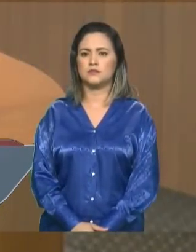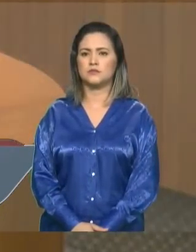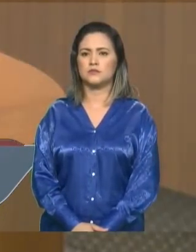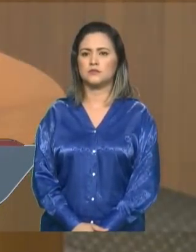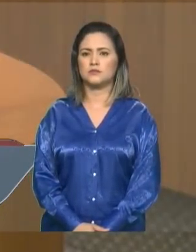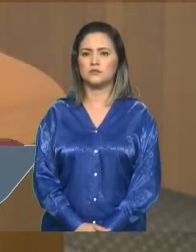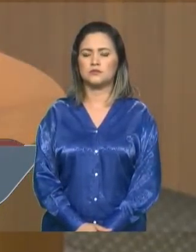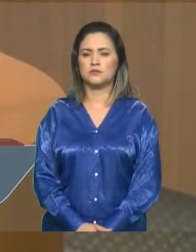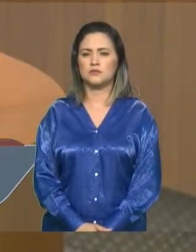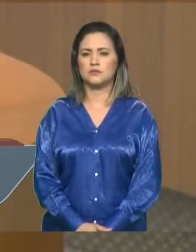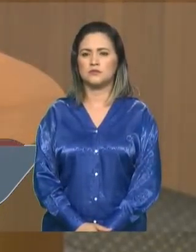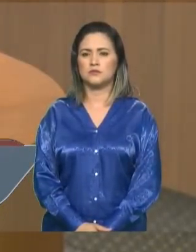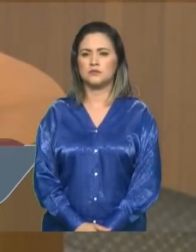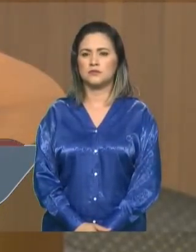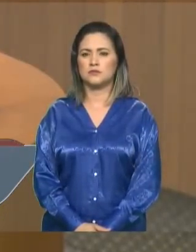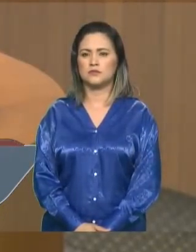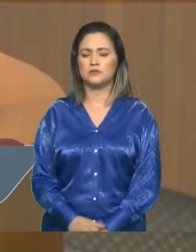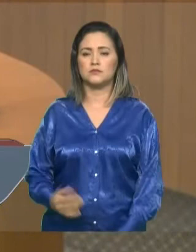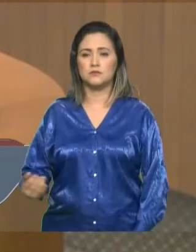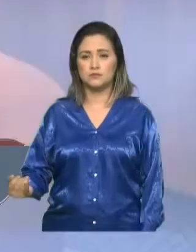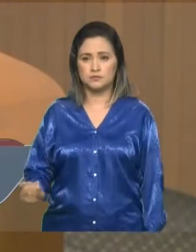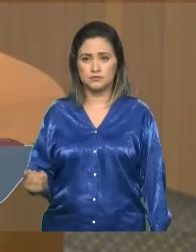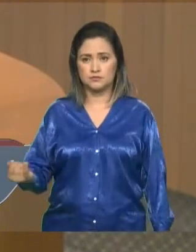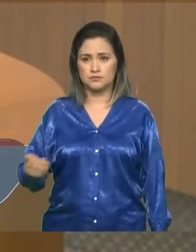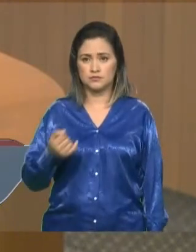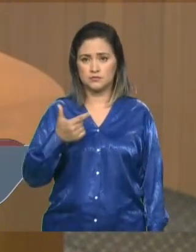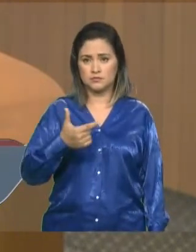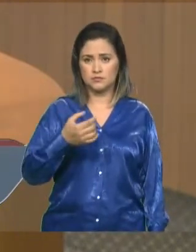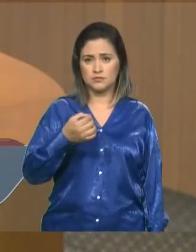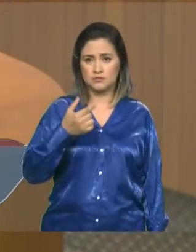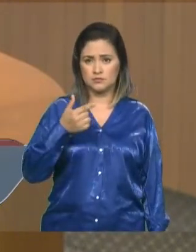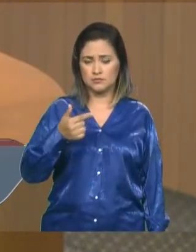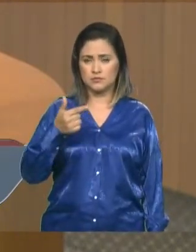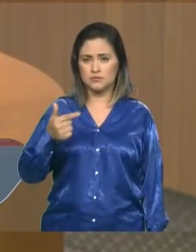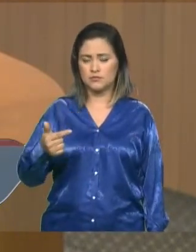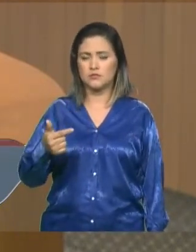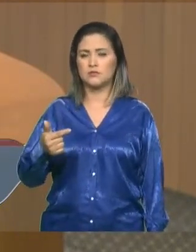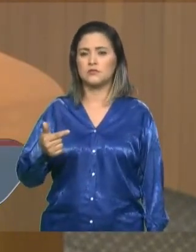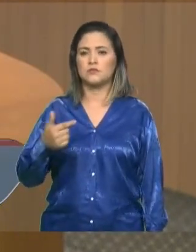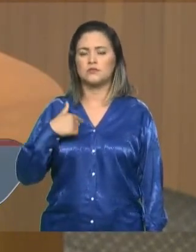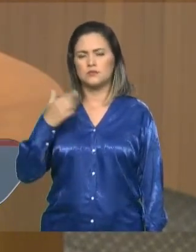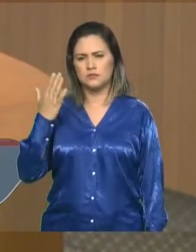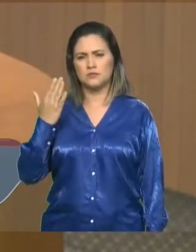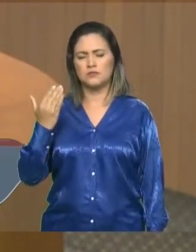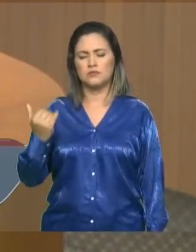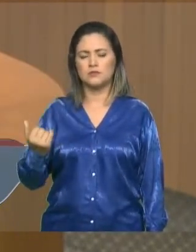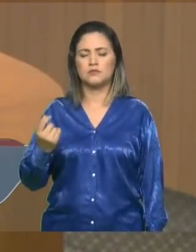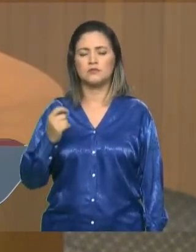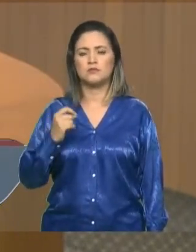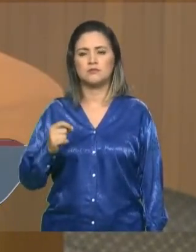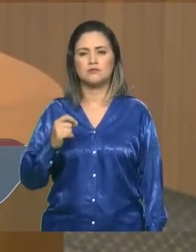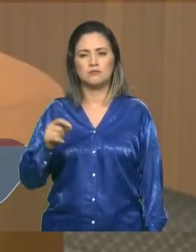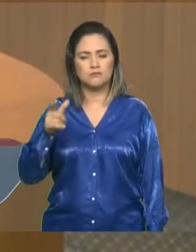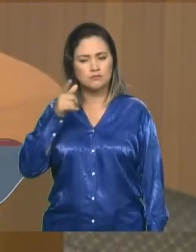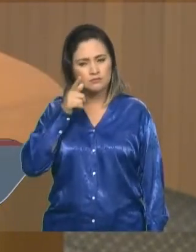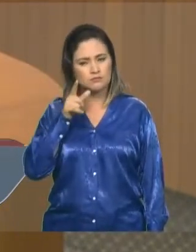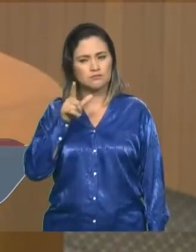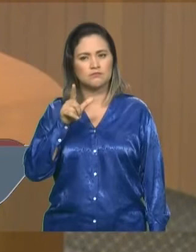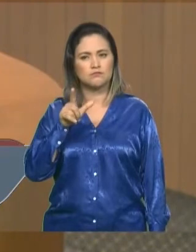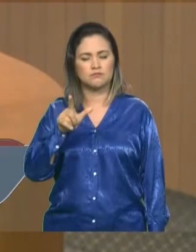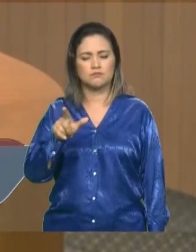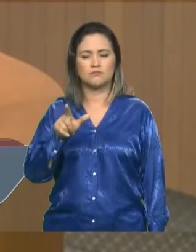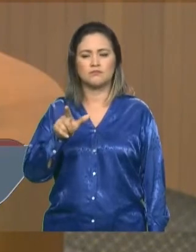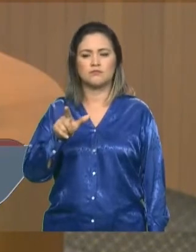vemos para 2022 e de ter ali uma convicção da presença de Vossa Excelência, deputado Atelino